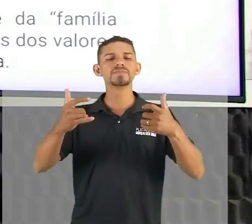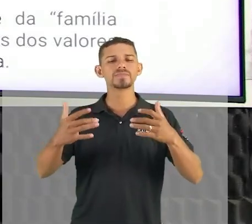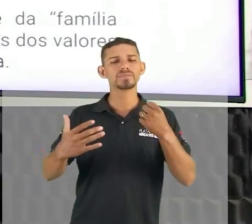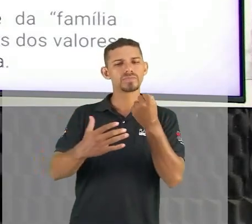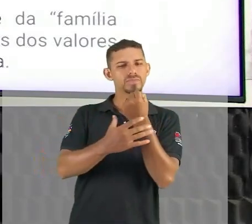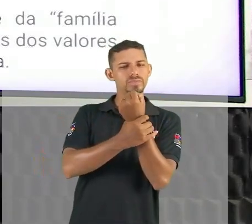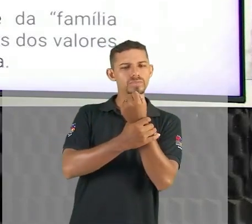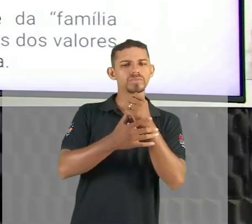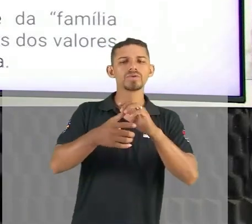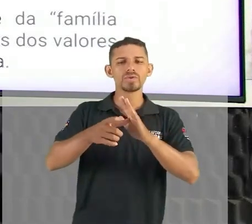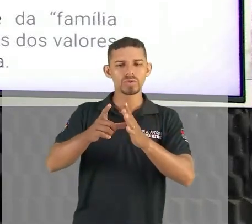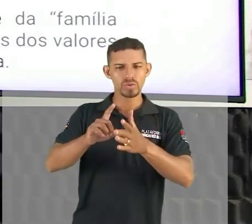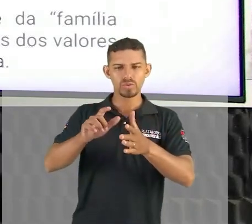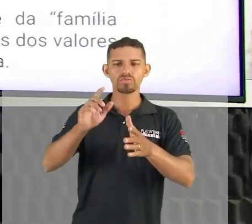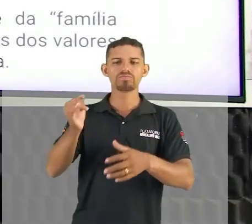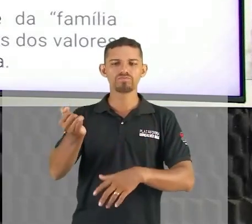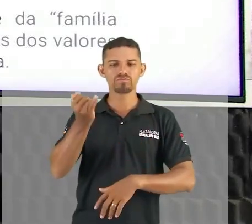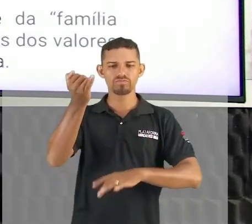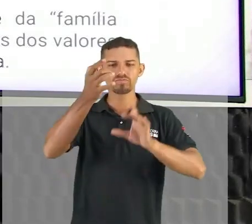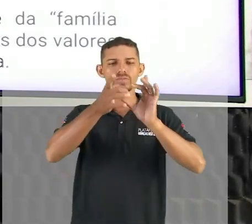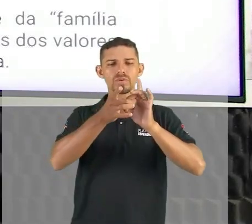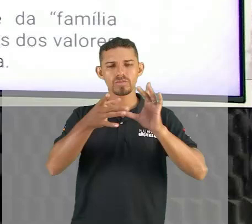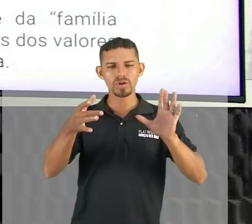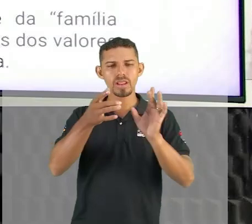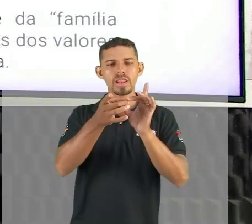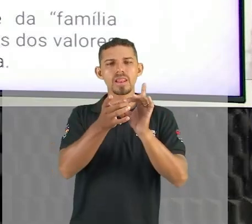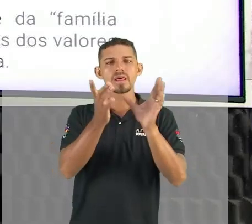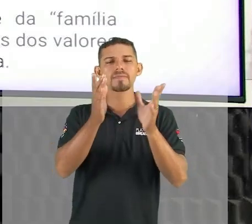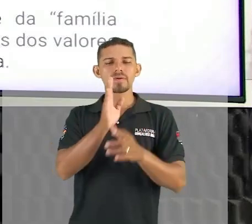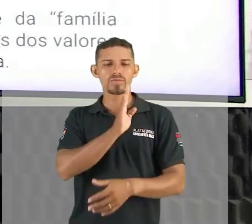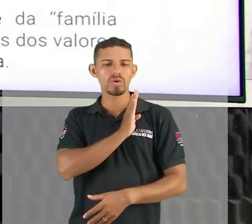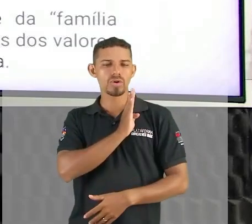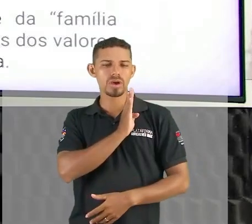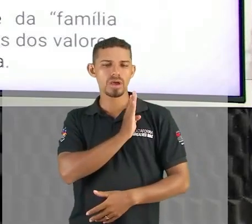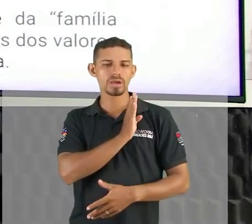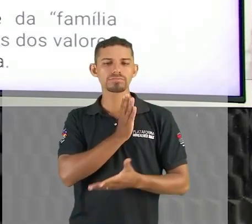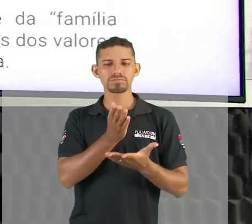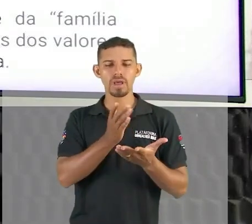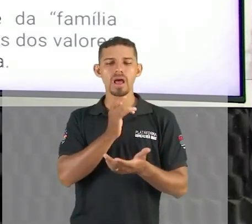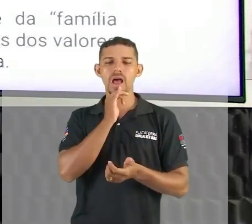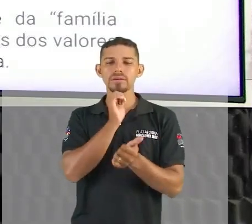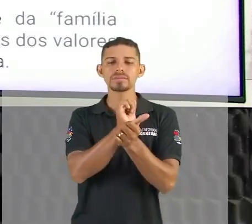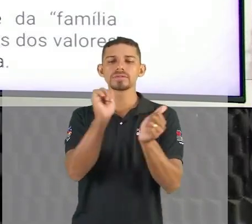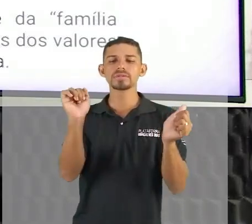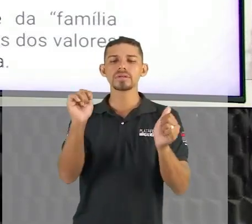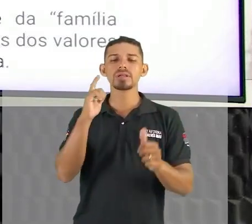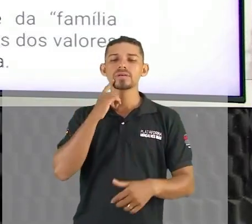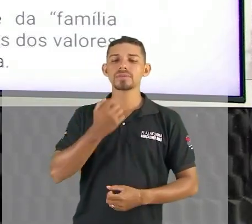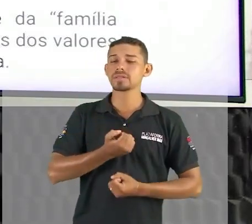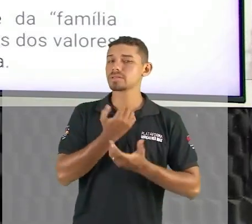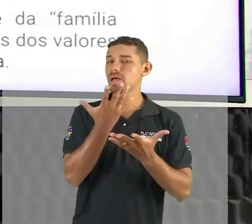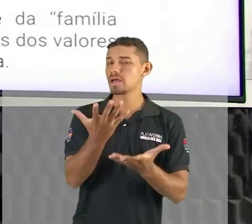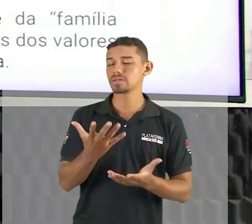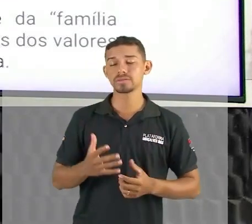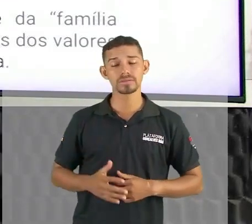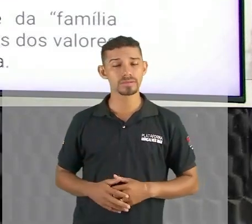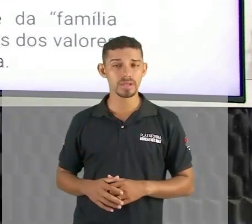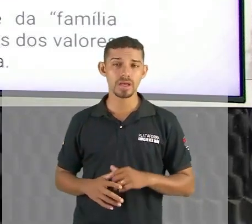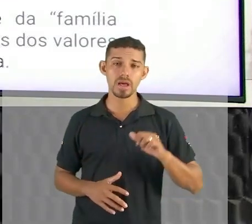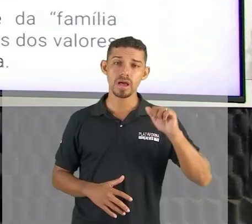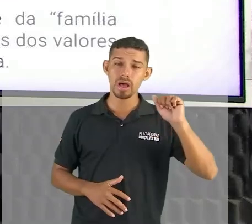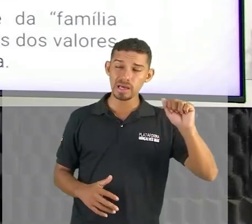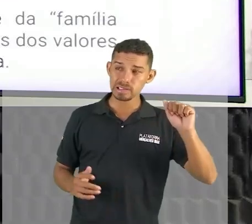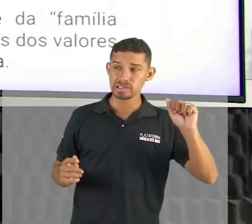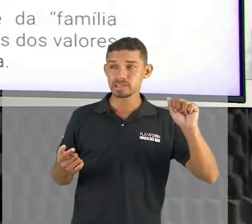dos preceitos fundamentais da democracia liberal burguesa, como a liberdade de expressão, bom, já é uma alternativa que você